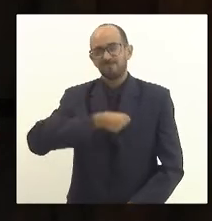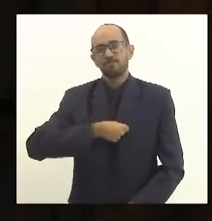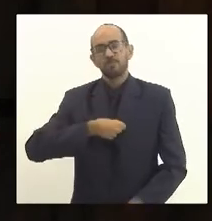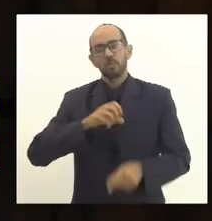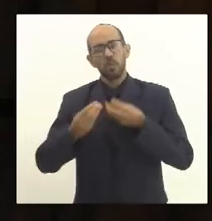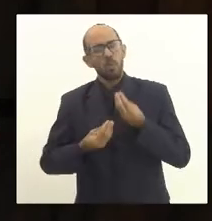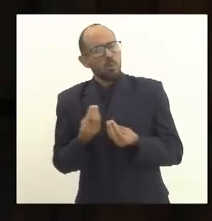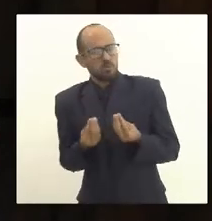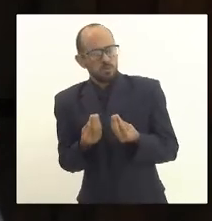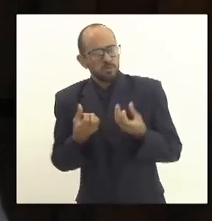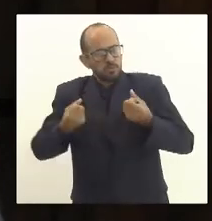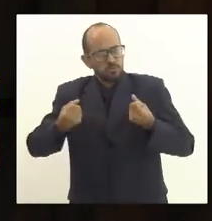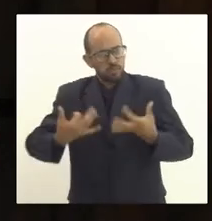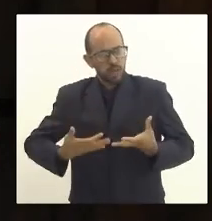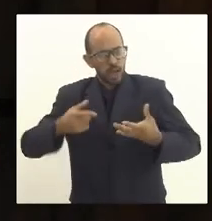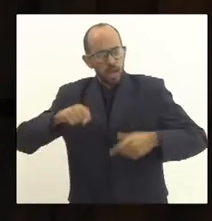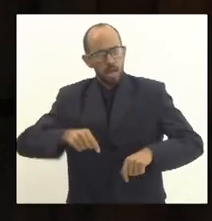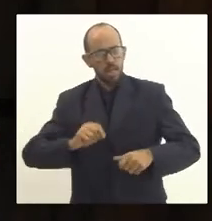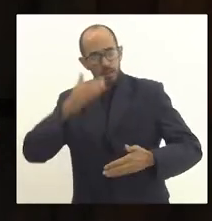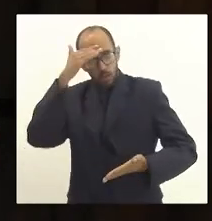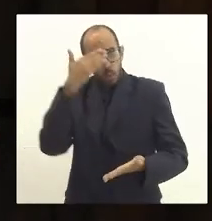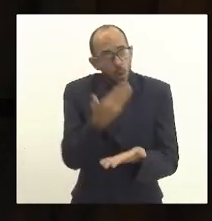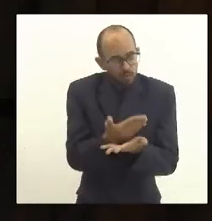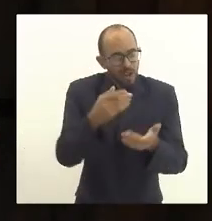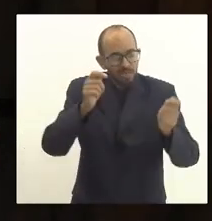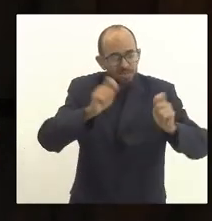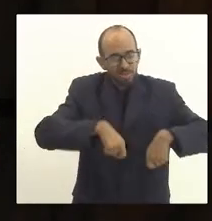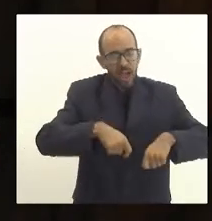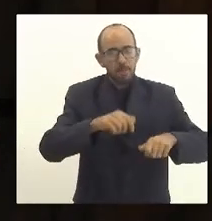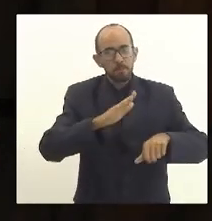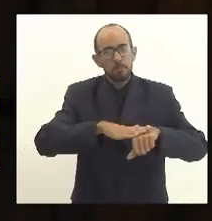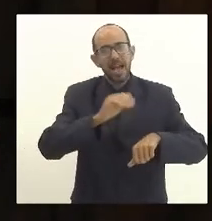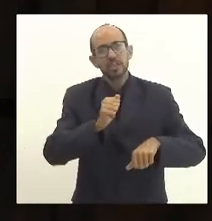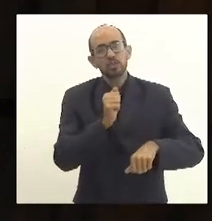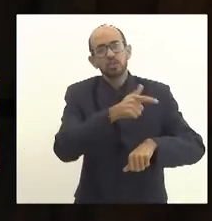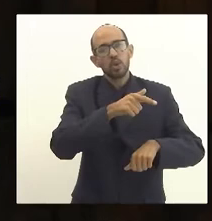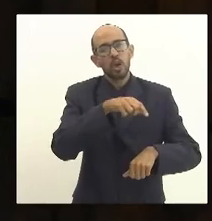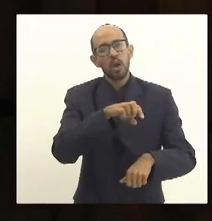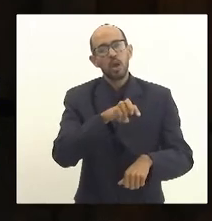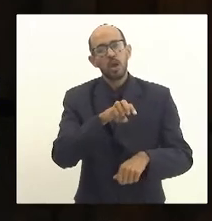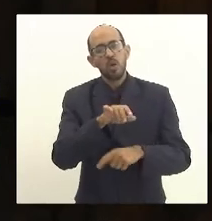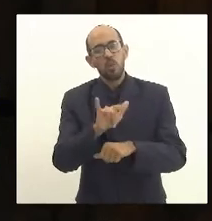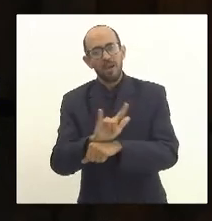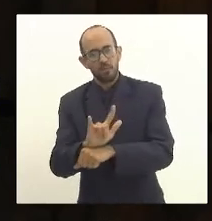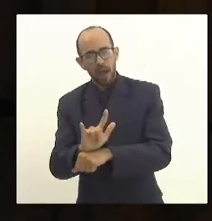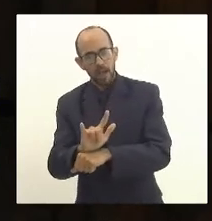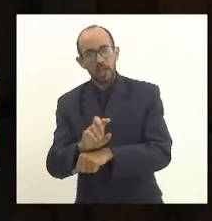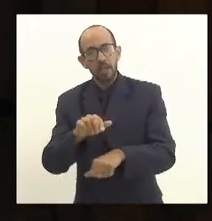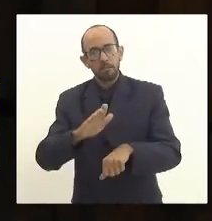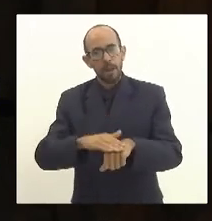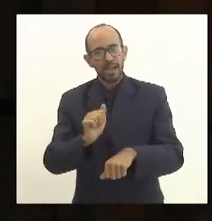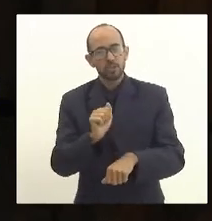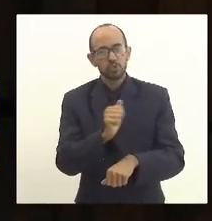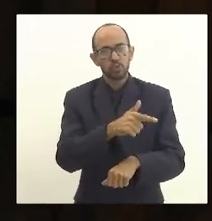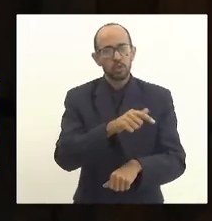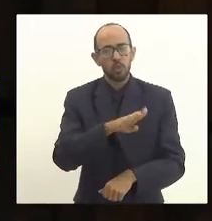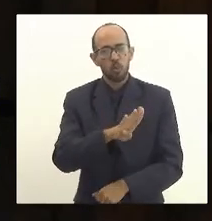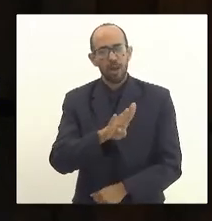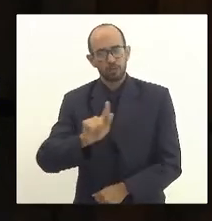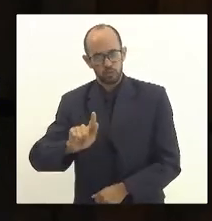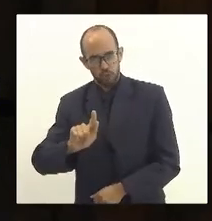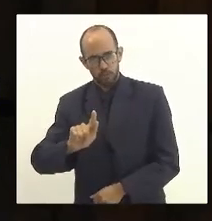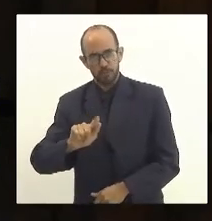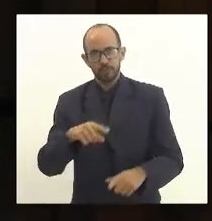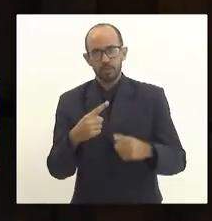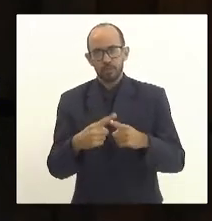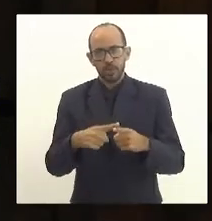O 5G ele é mais confiável do que o Wi-Fi, ele é mais confiável do 4G. Ele chega